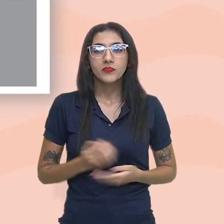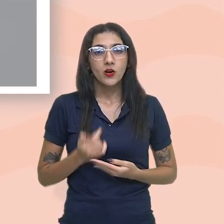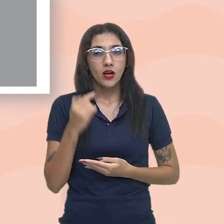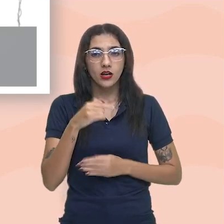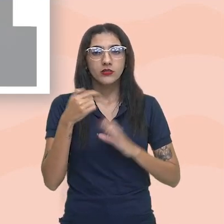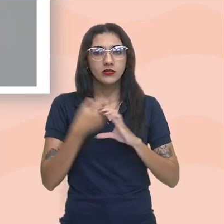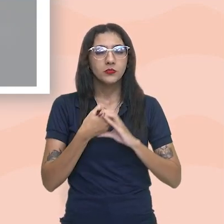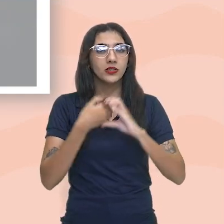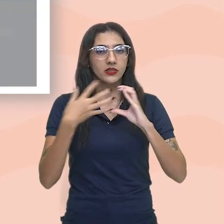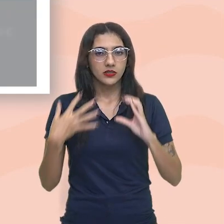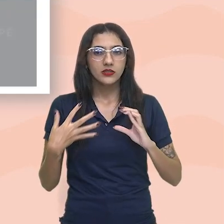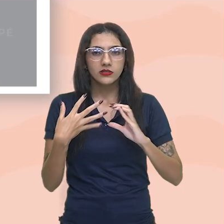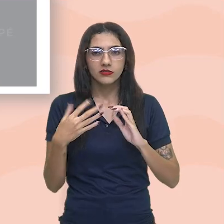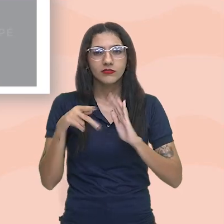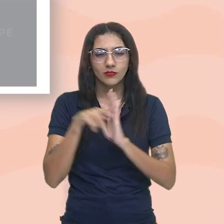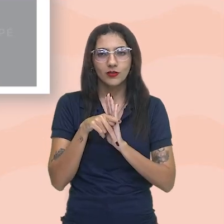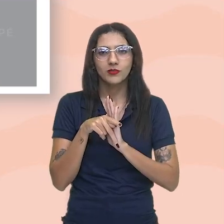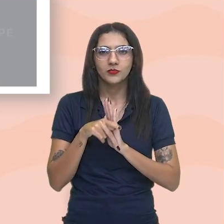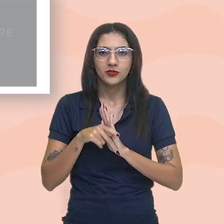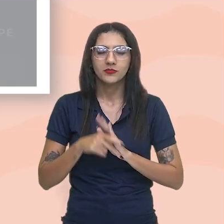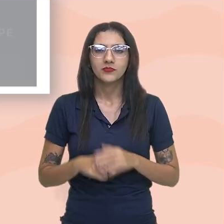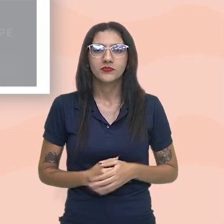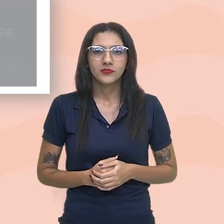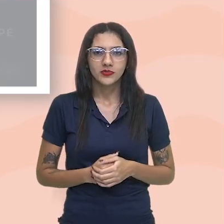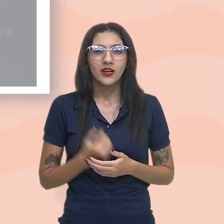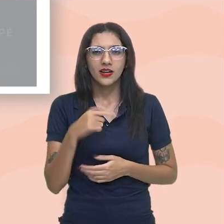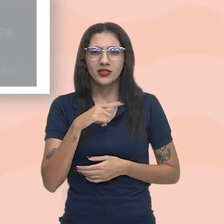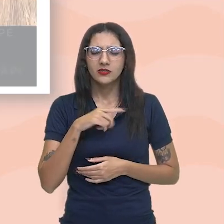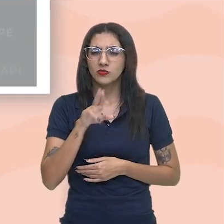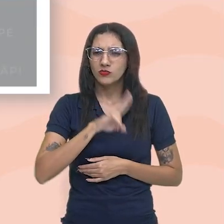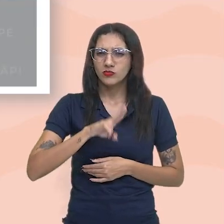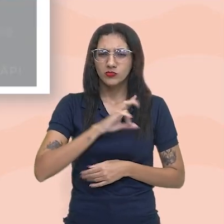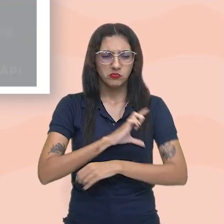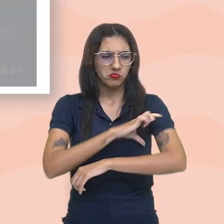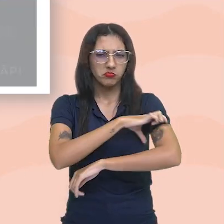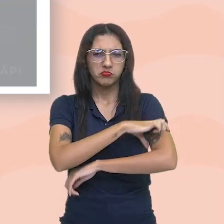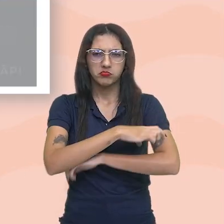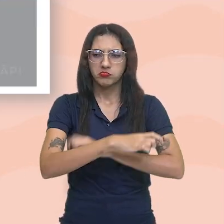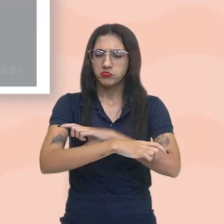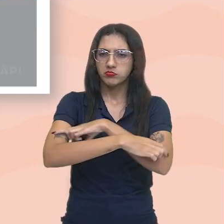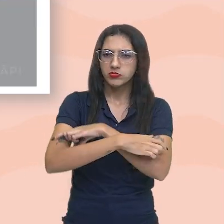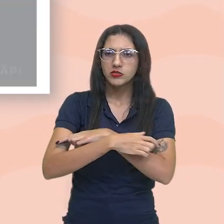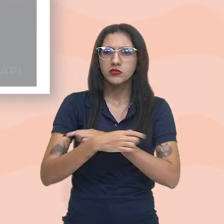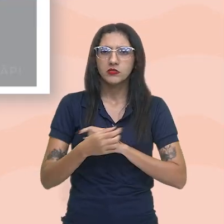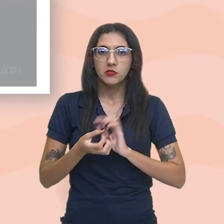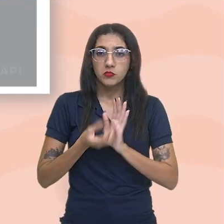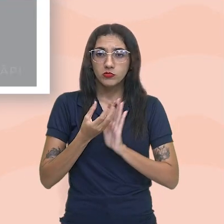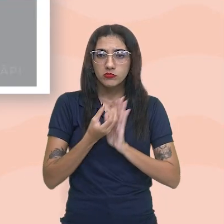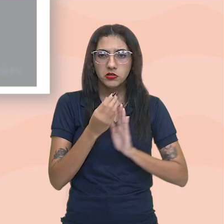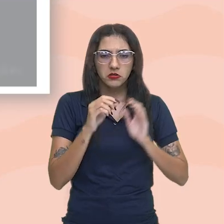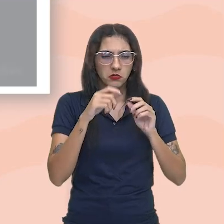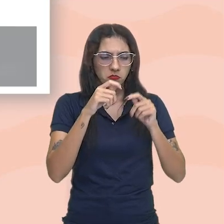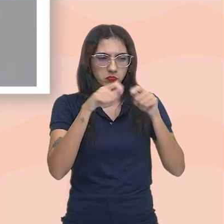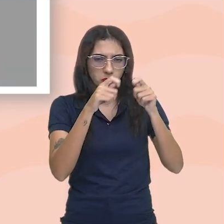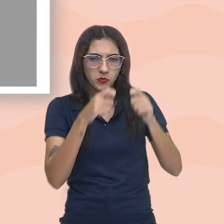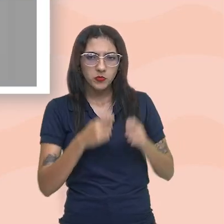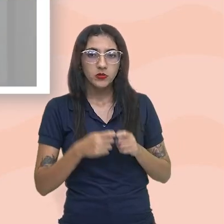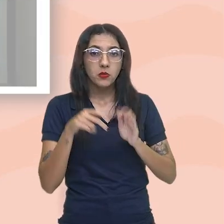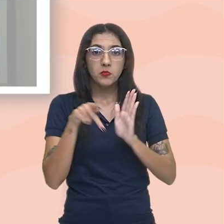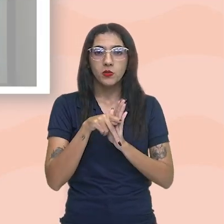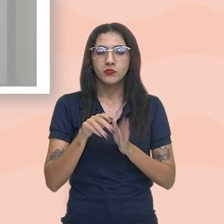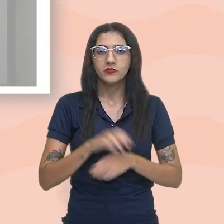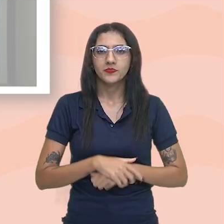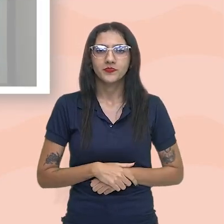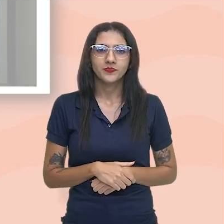na verdade, desse acervo. Né, eles são, sobretudo, ornamentos corporais, né, produzidos para contextos rituais.